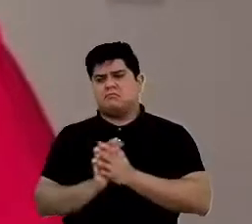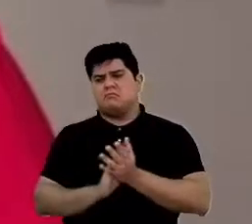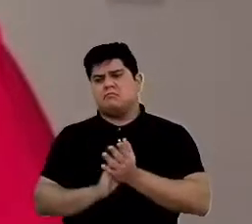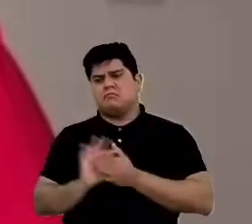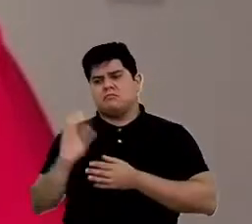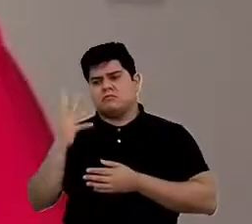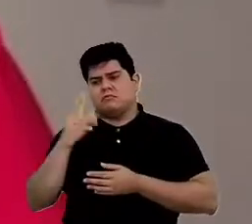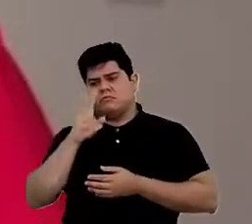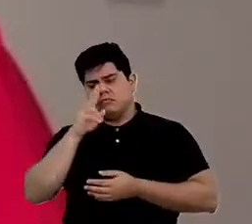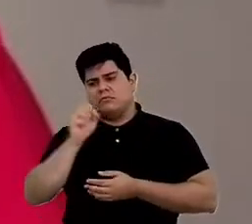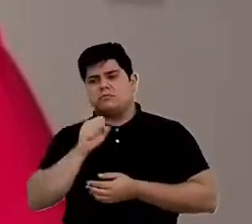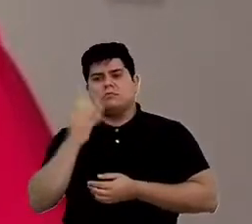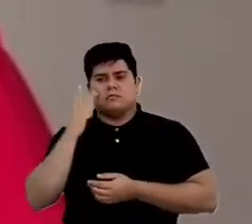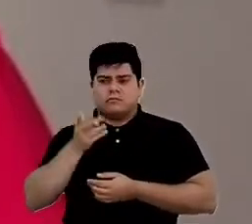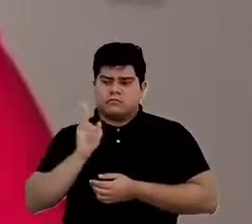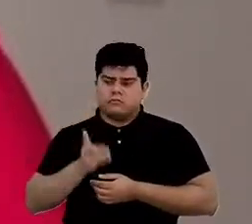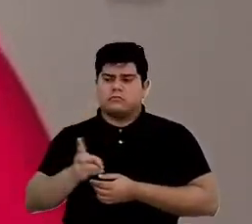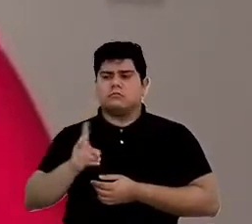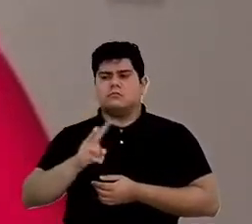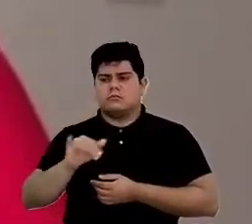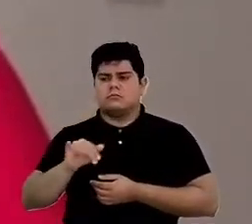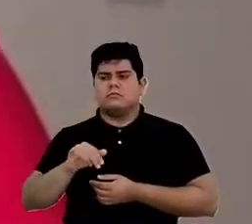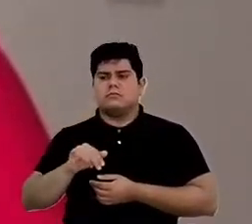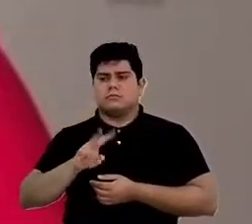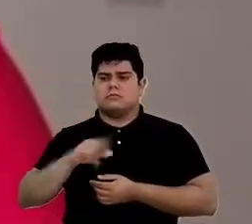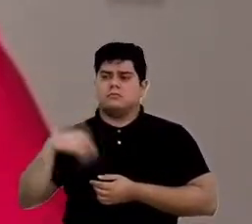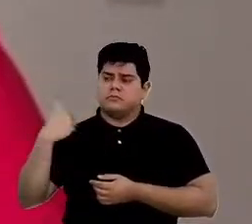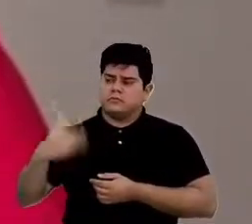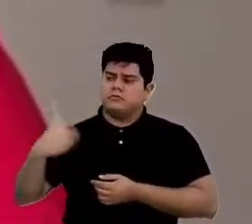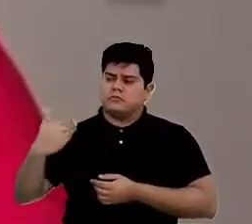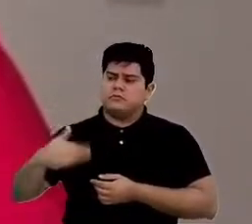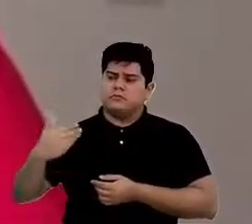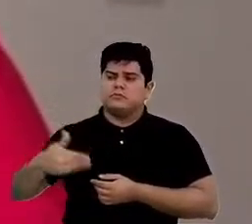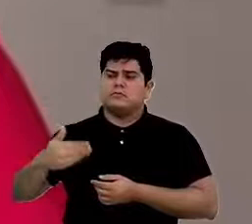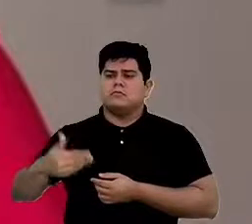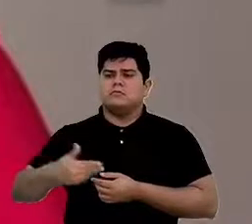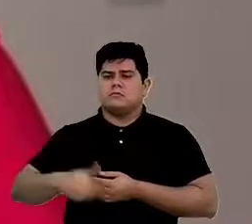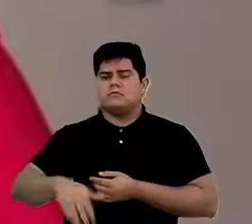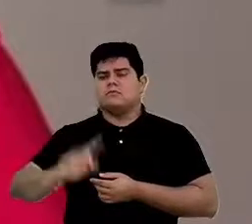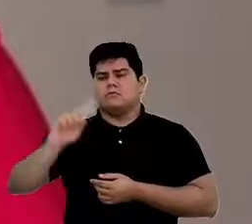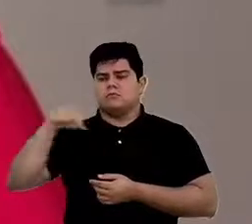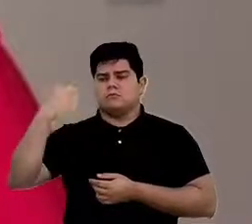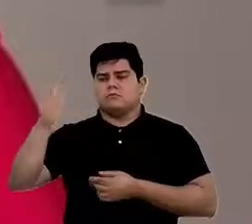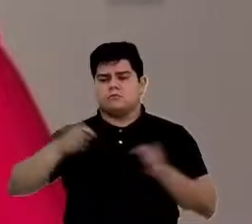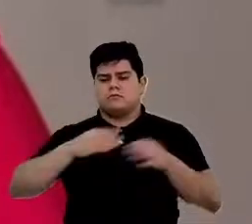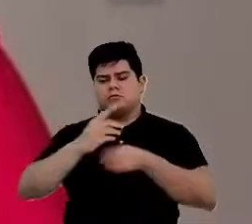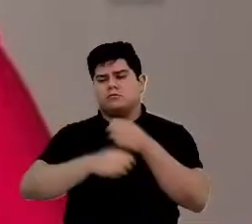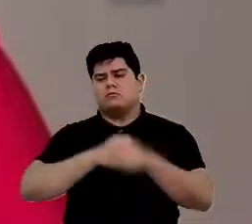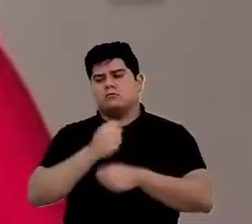agudo. Eu acho que ela continuará e vai progredir ao longo da próxima década,